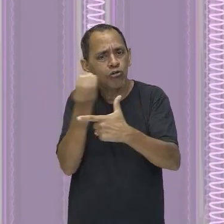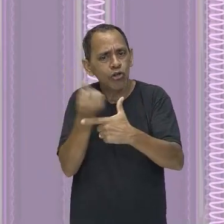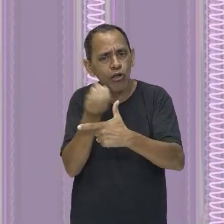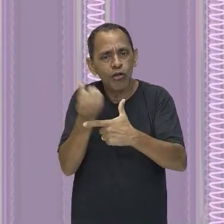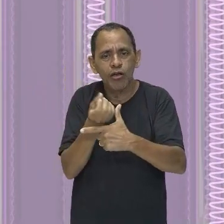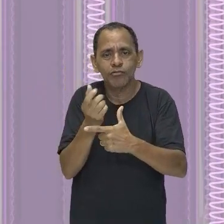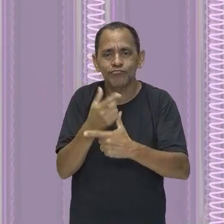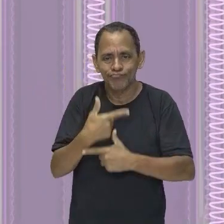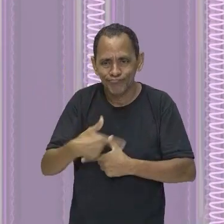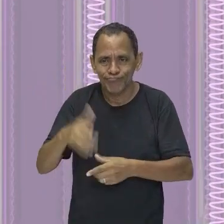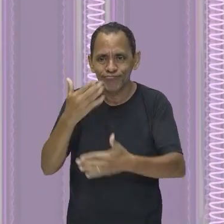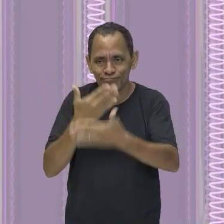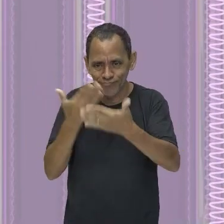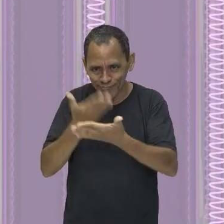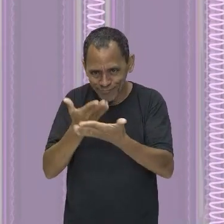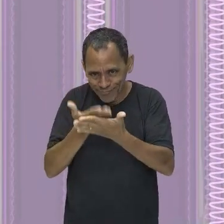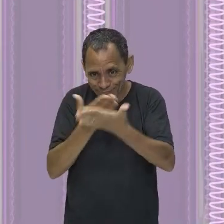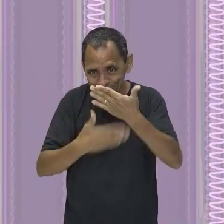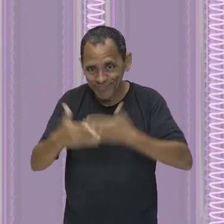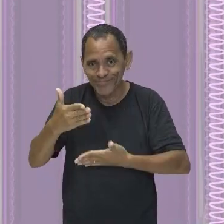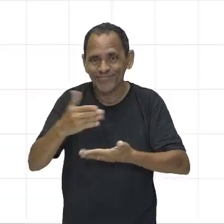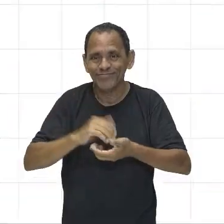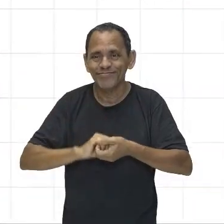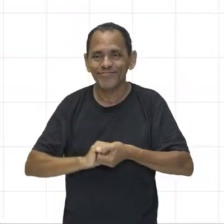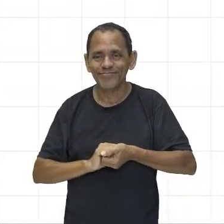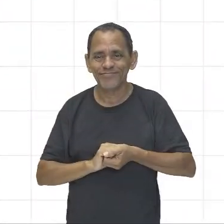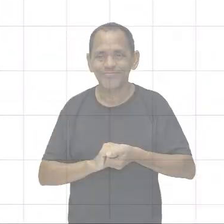Vamos à nossa aula? Vem comigo!